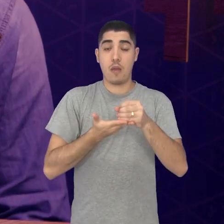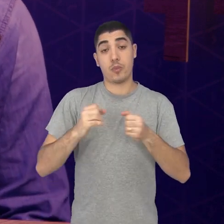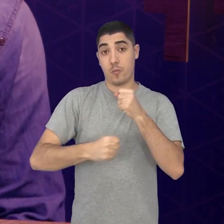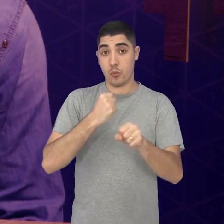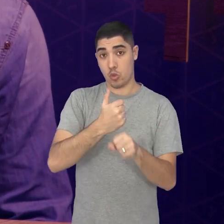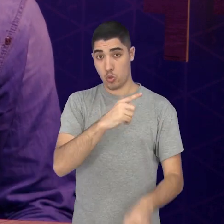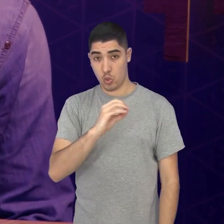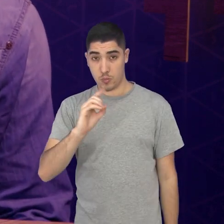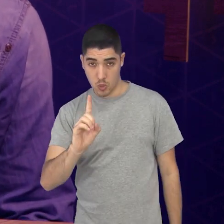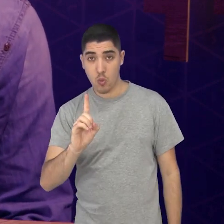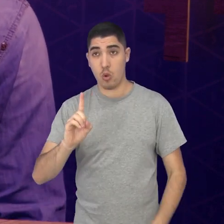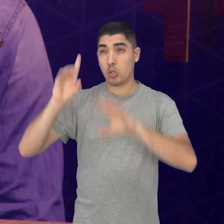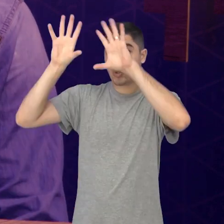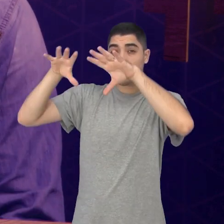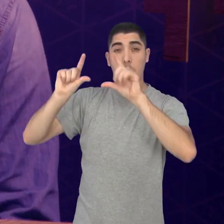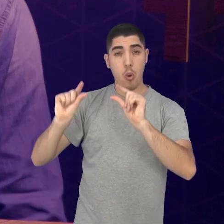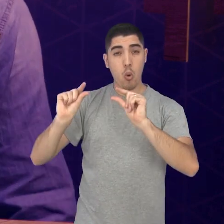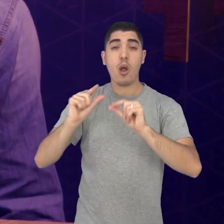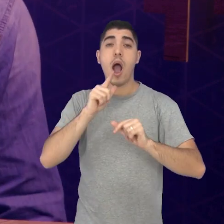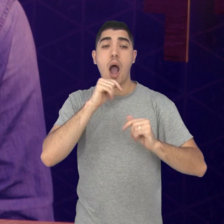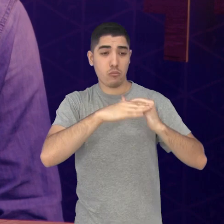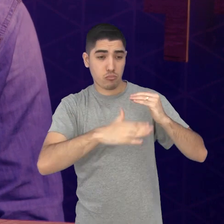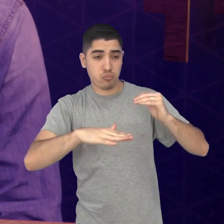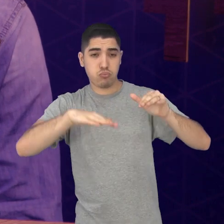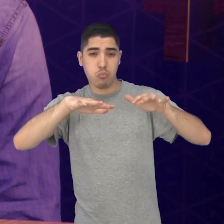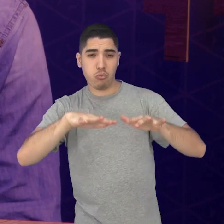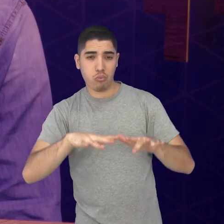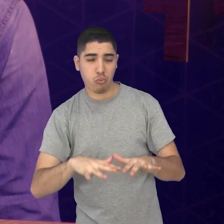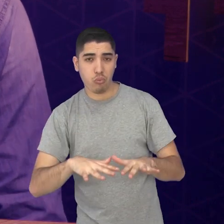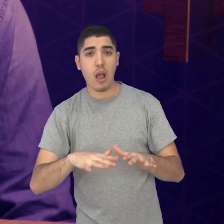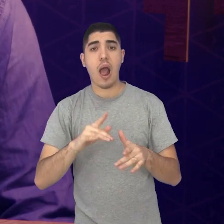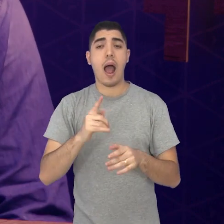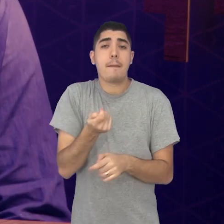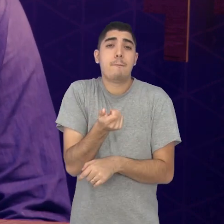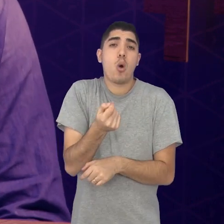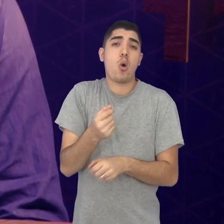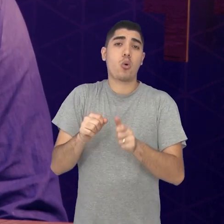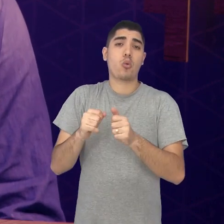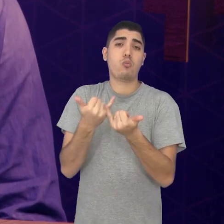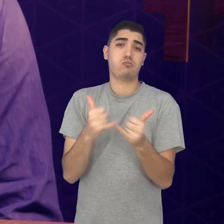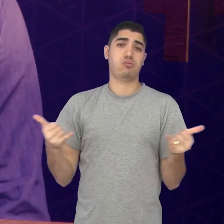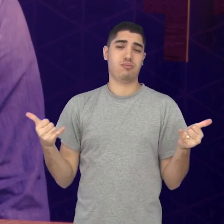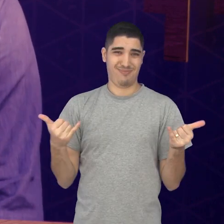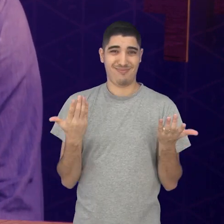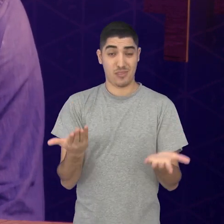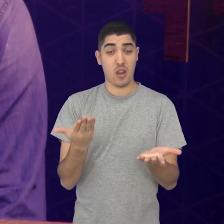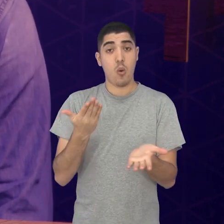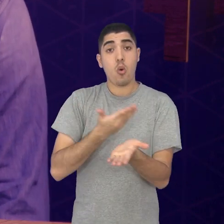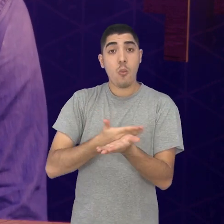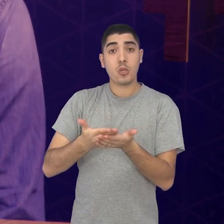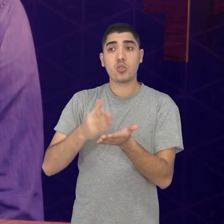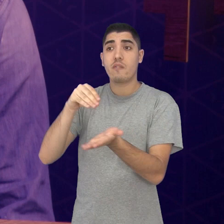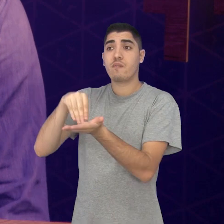2001 choveu pouco, baixou os rios, produziu pouca energia elétrica, né? E aí começou a